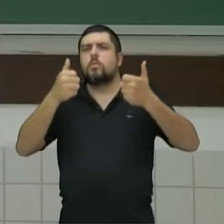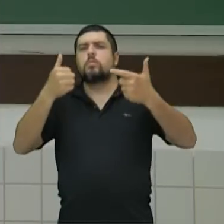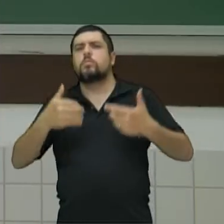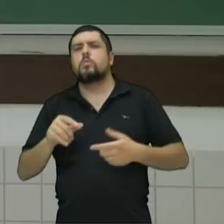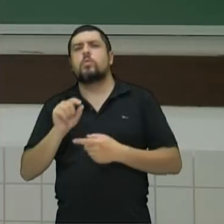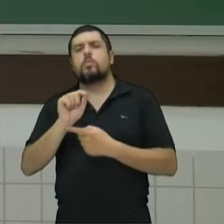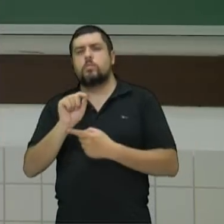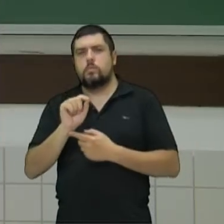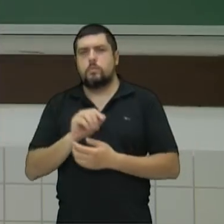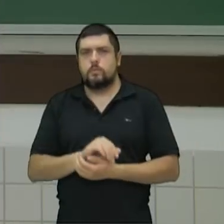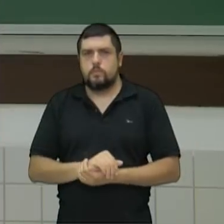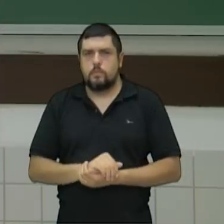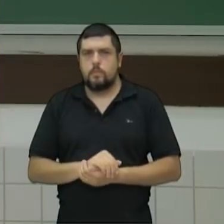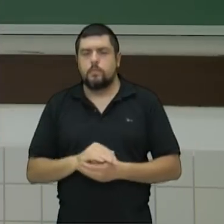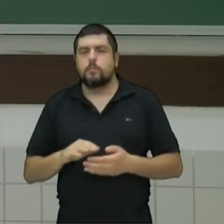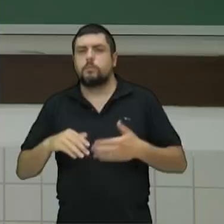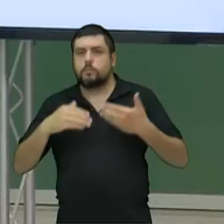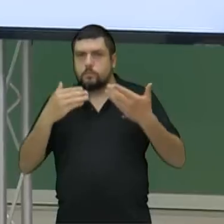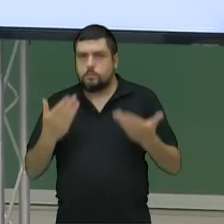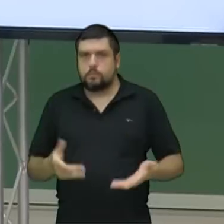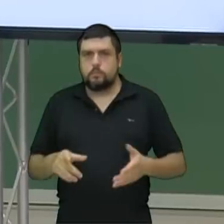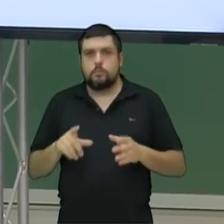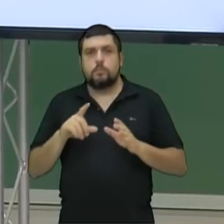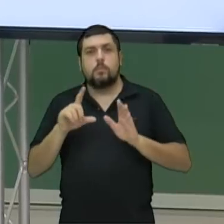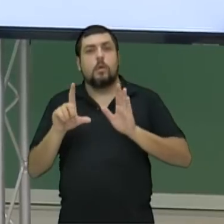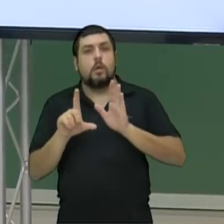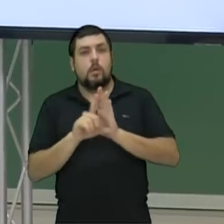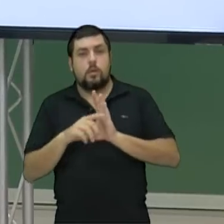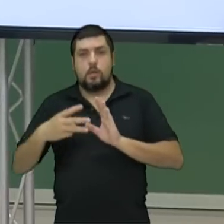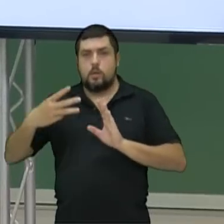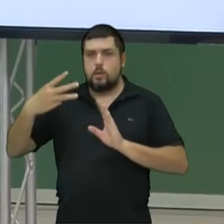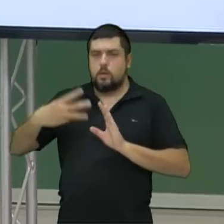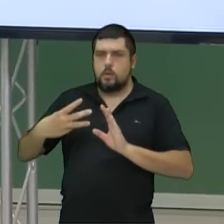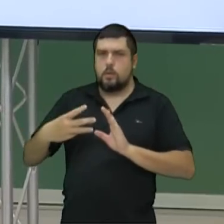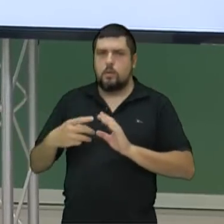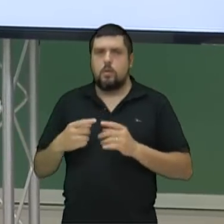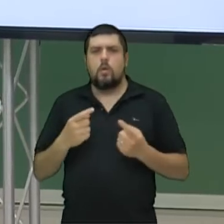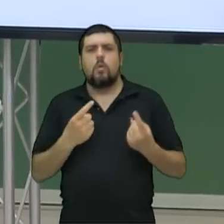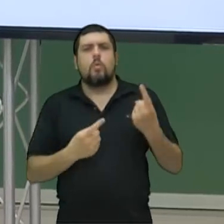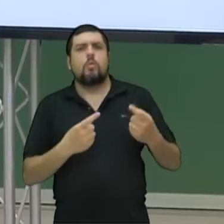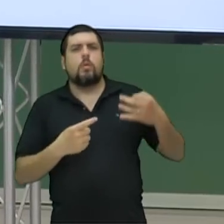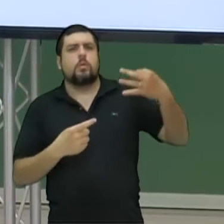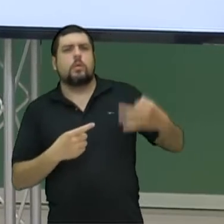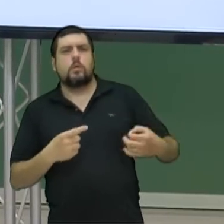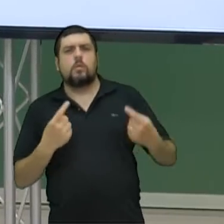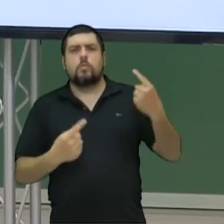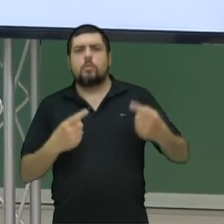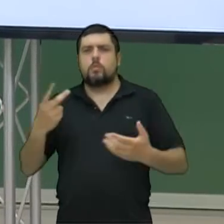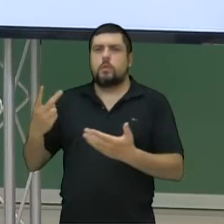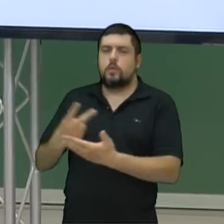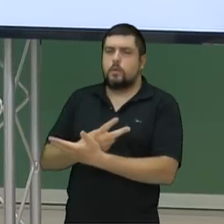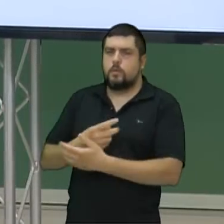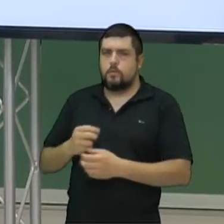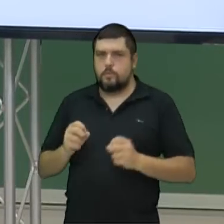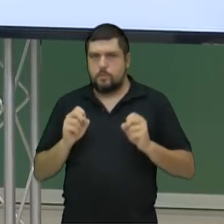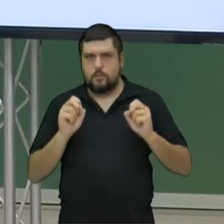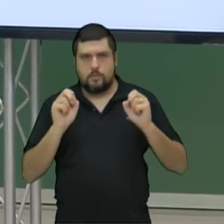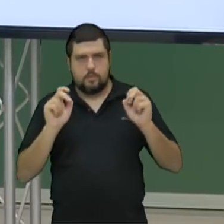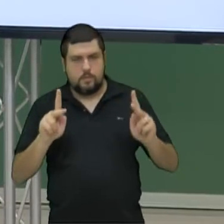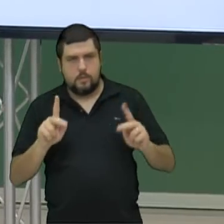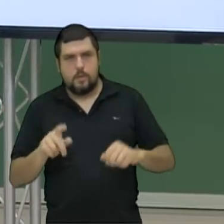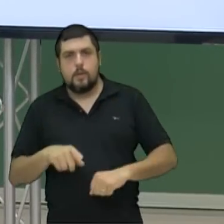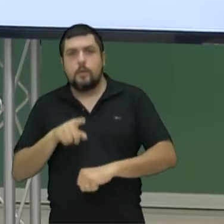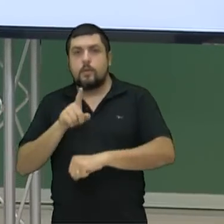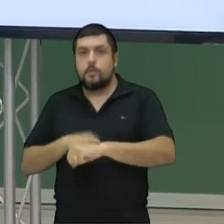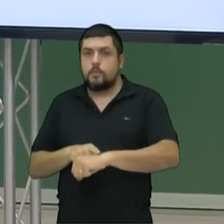partir da lei envolvida, você tem que justificar qual questão que estaria certa ou qual questão que estaria errada. Beleza? Então, vou dar um